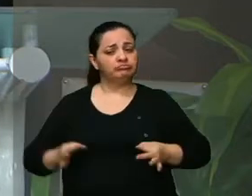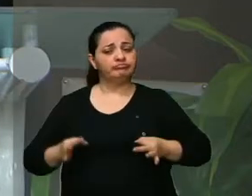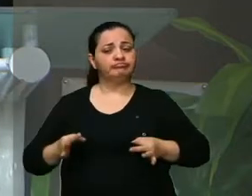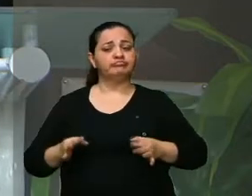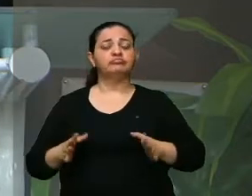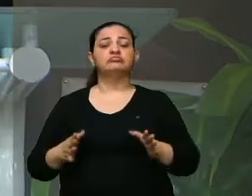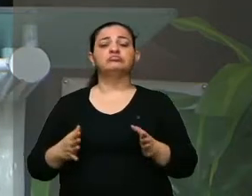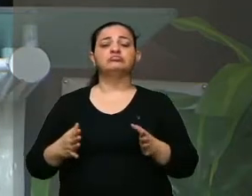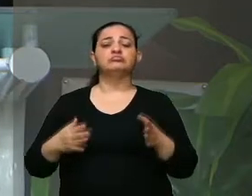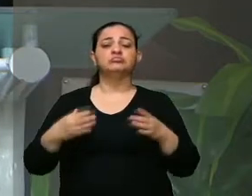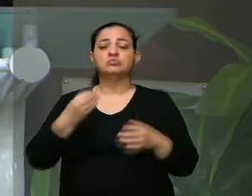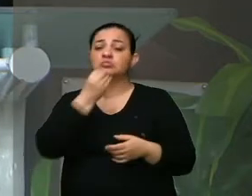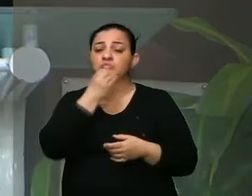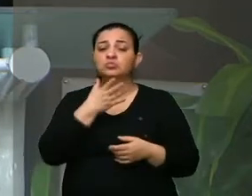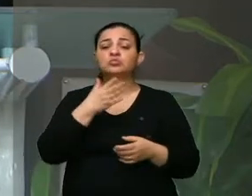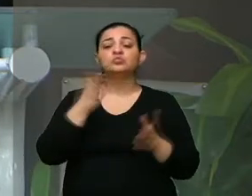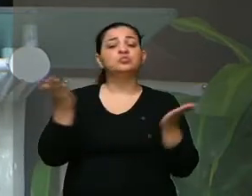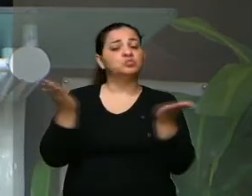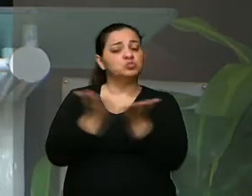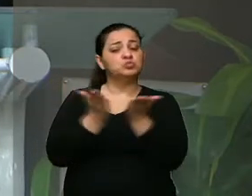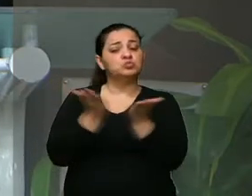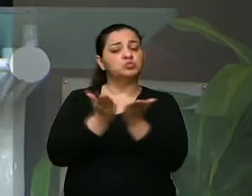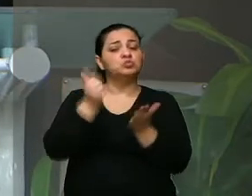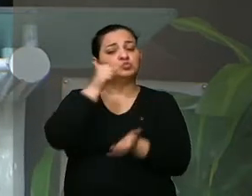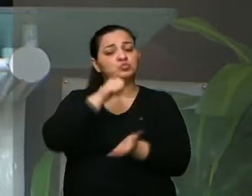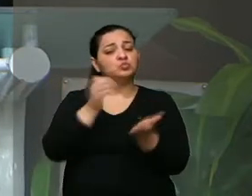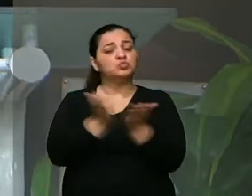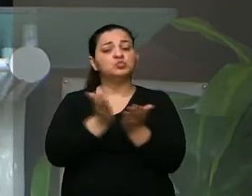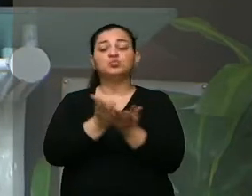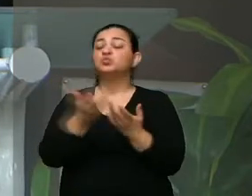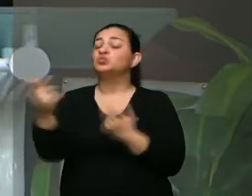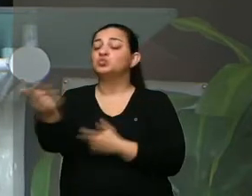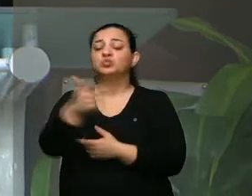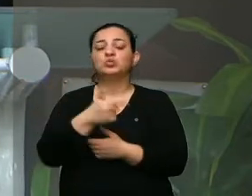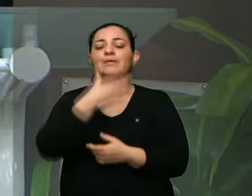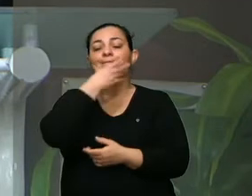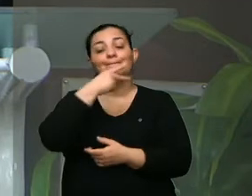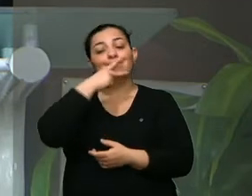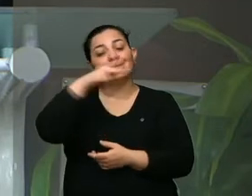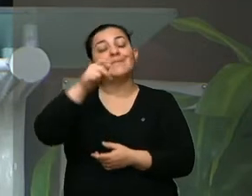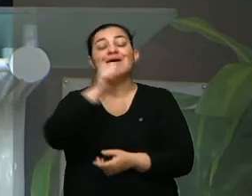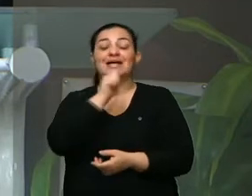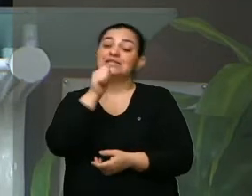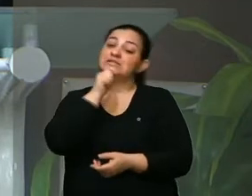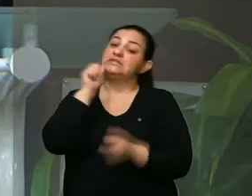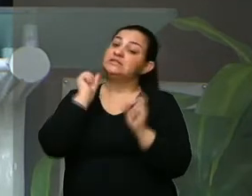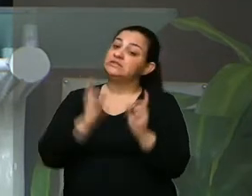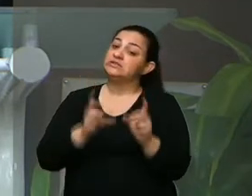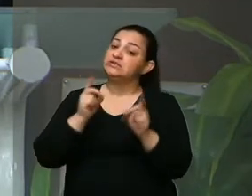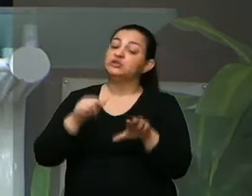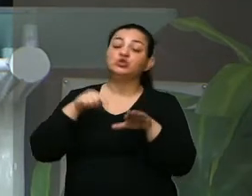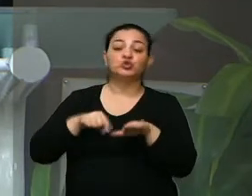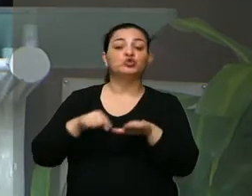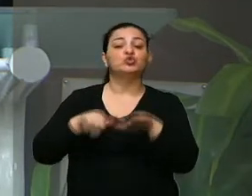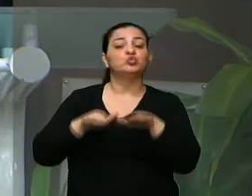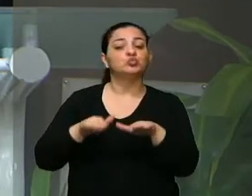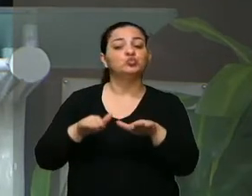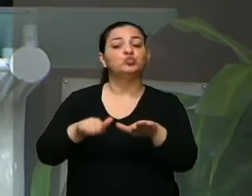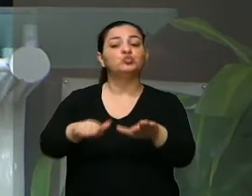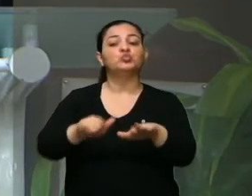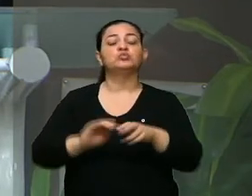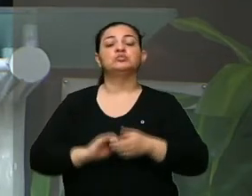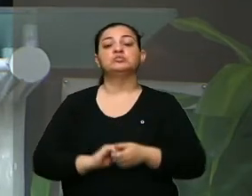adequadas para uma cristã profeta diz mas ainda se vende máquinas de costura